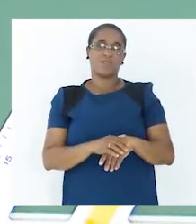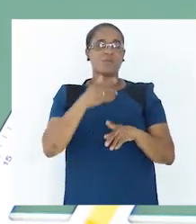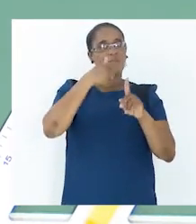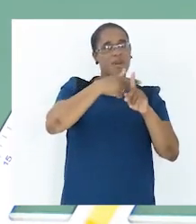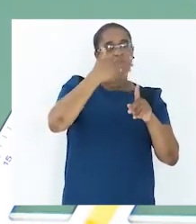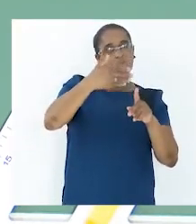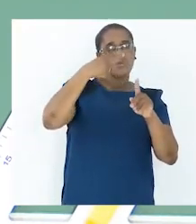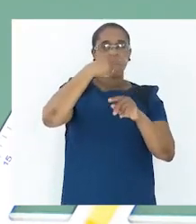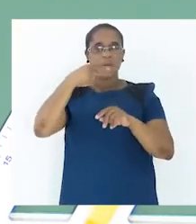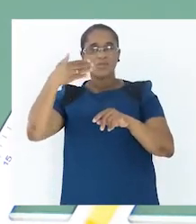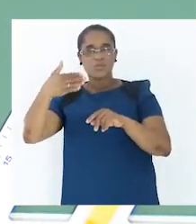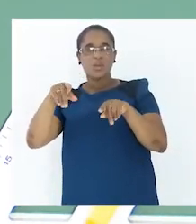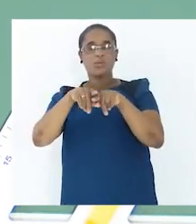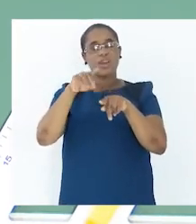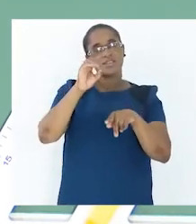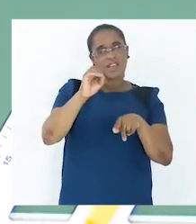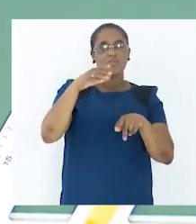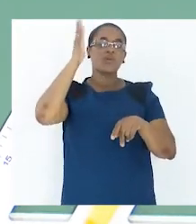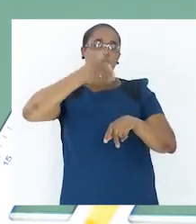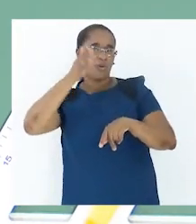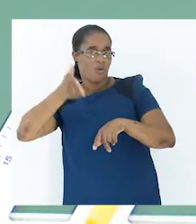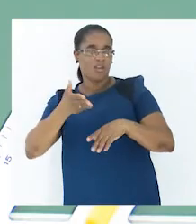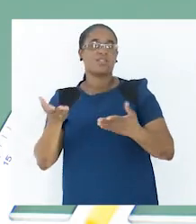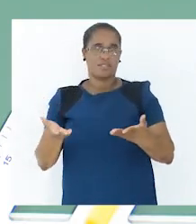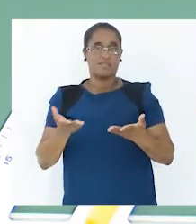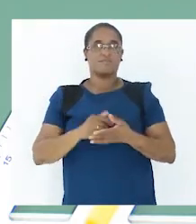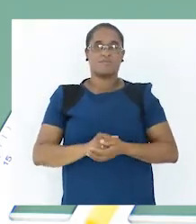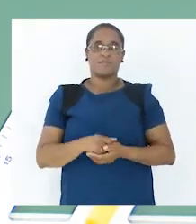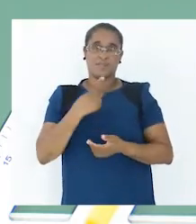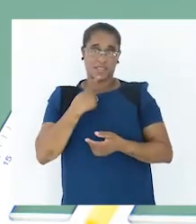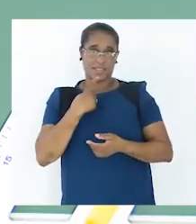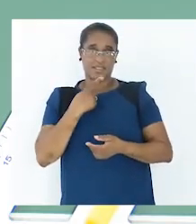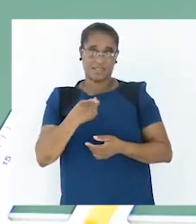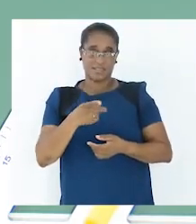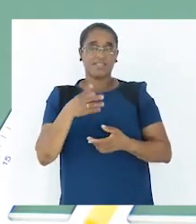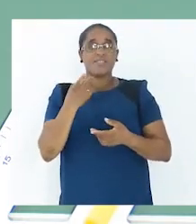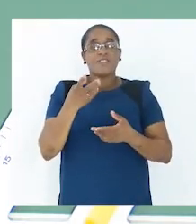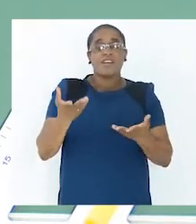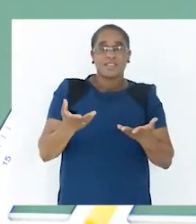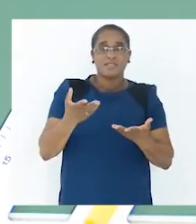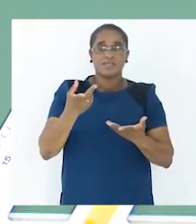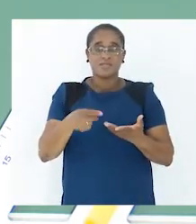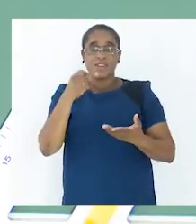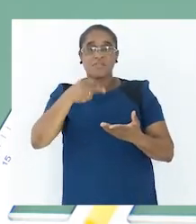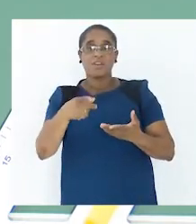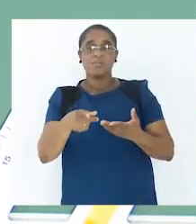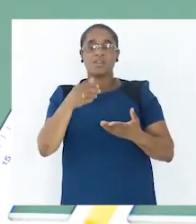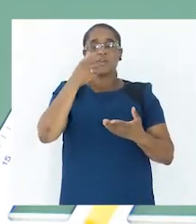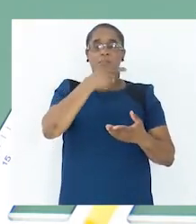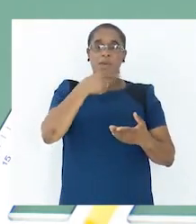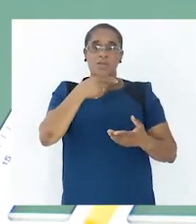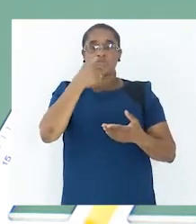cortamos porque a soma vai dar 0. E o que é que sobra? Sobra o termo menos 5 ao